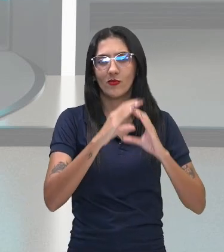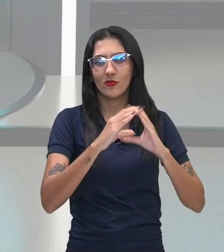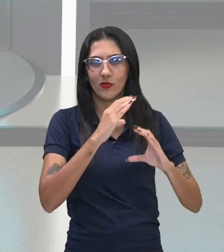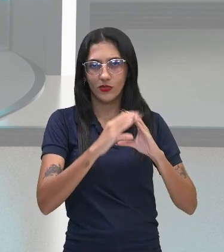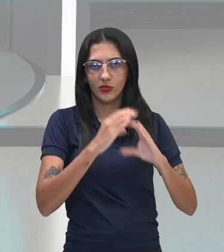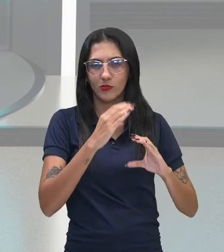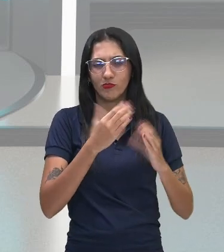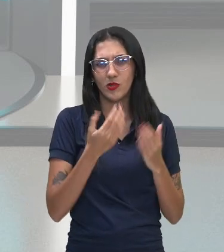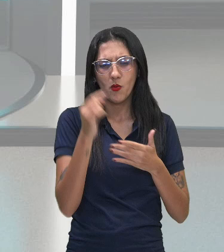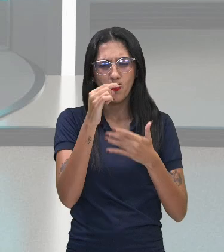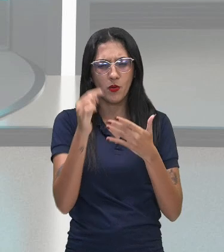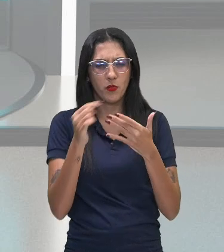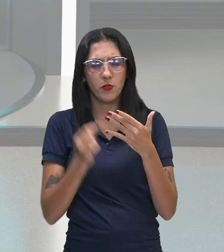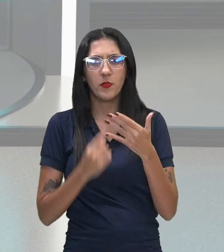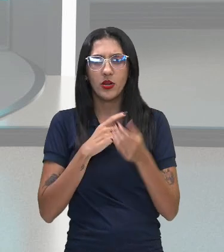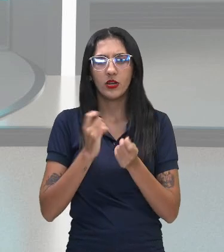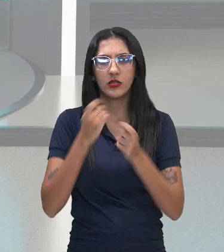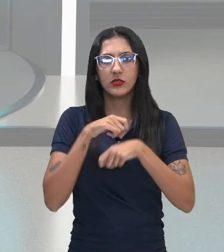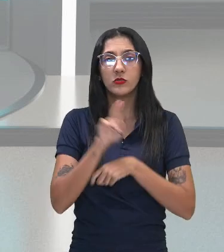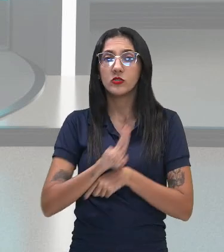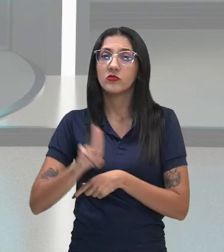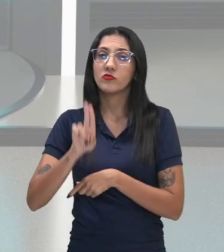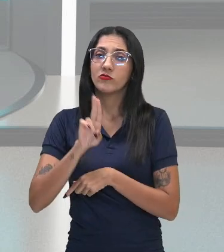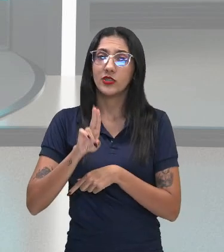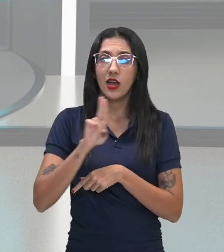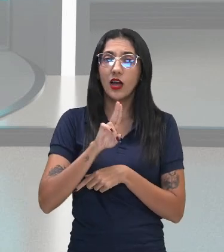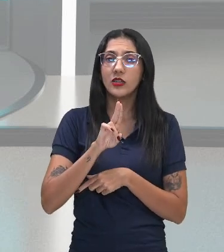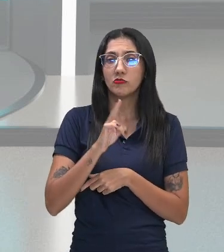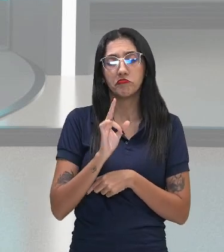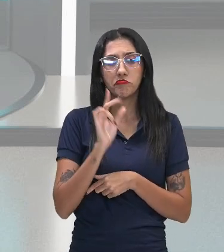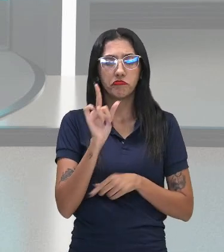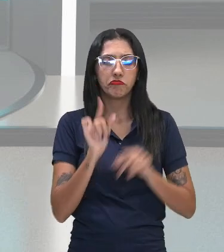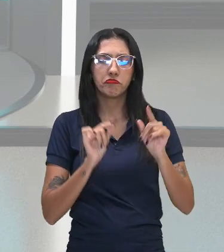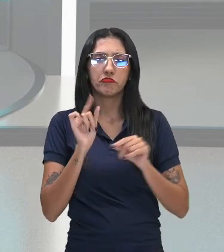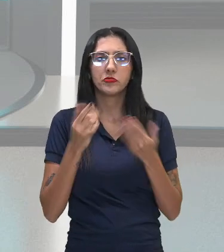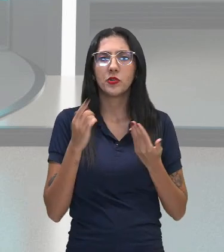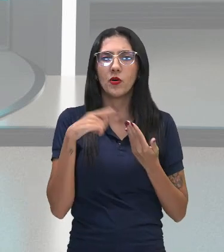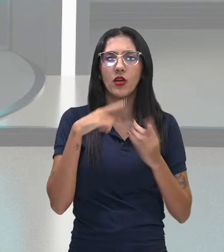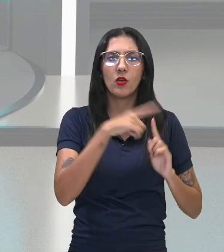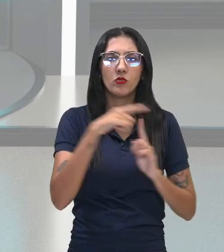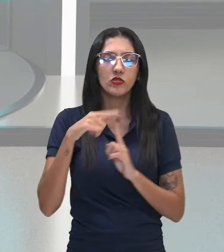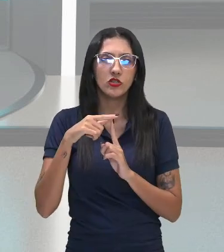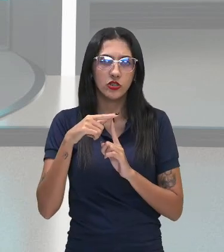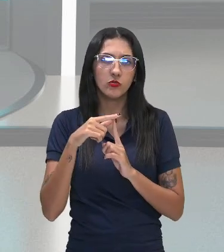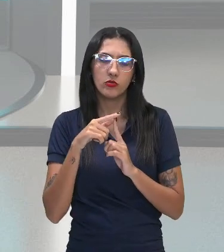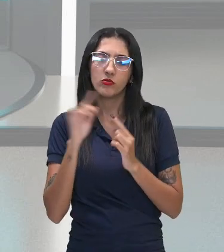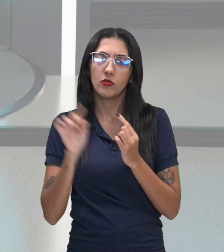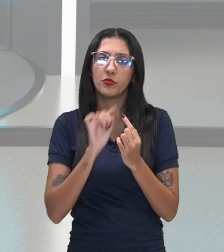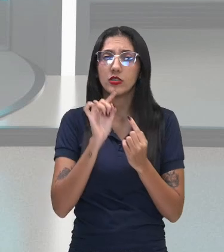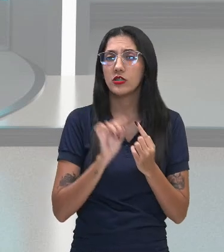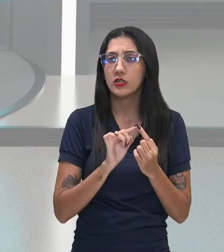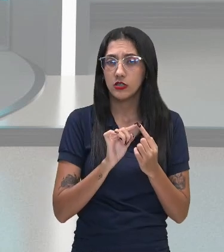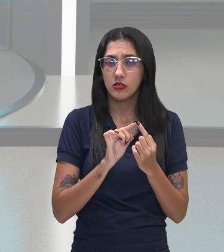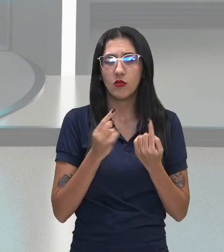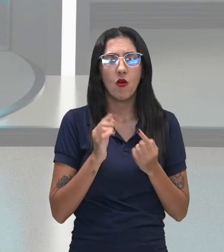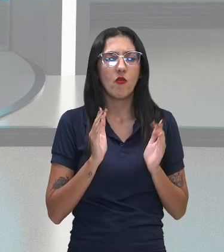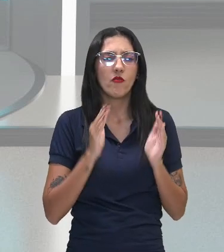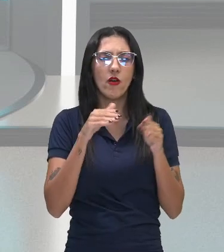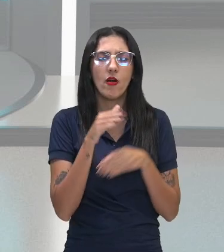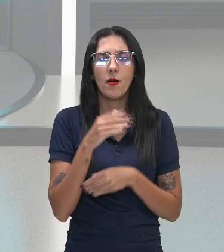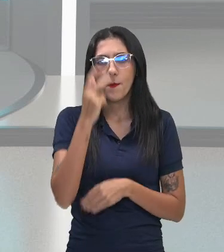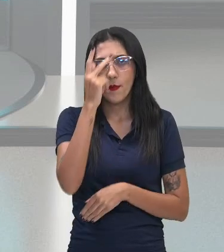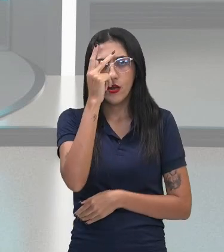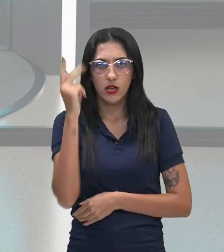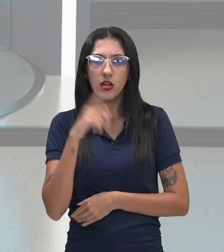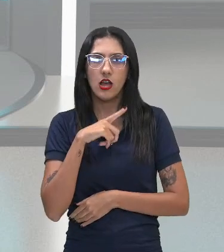elemento pode ser usado de uma maneira ou de outra, dependendo da finalidade da mensagem que você